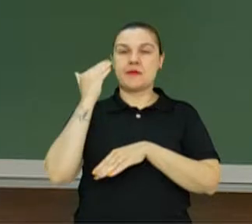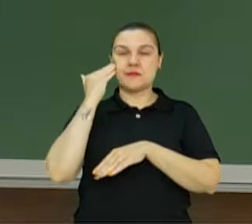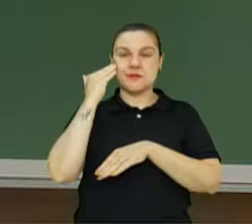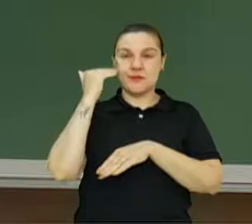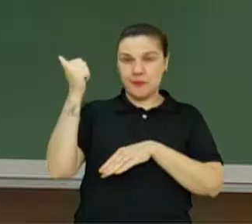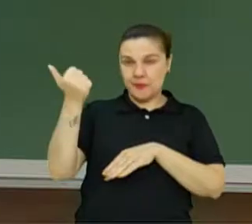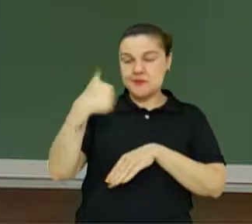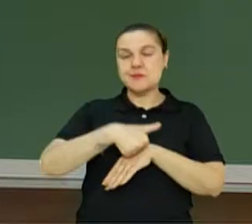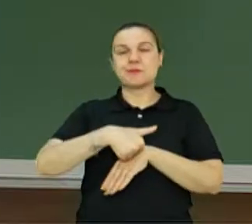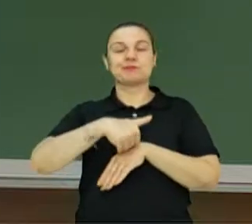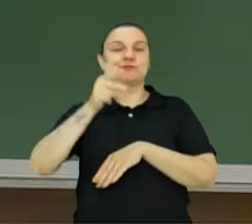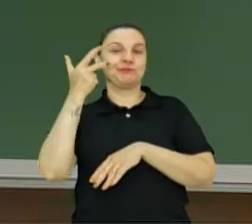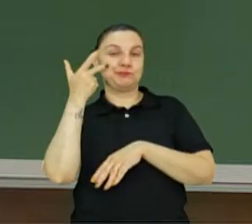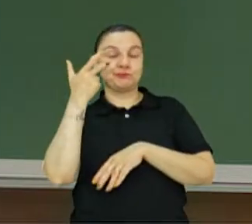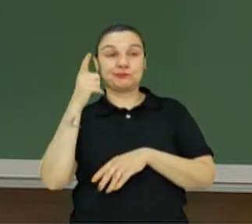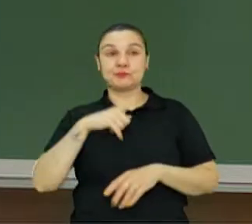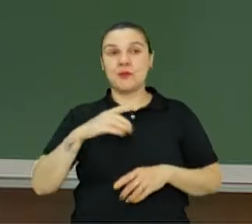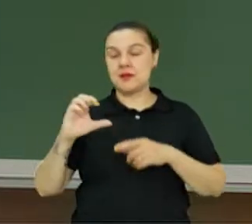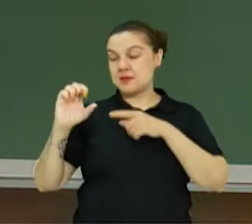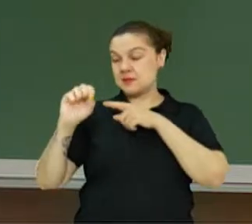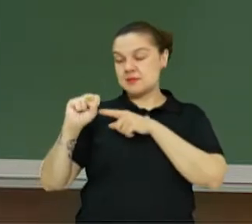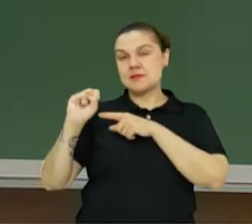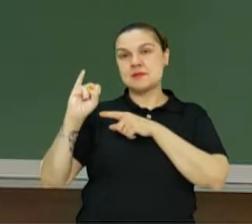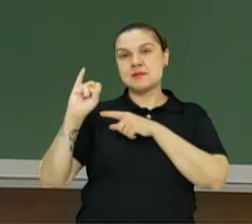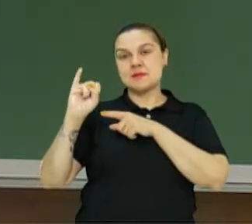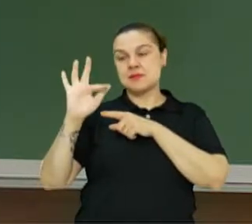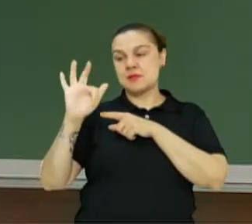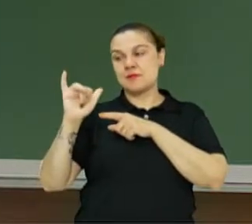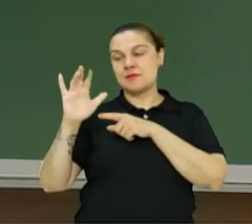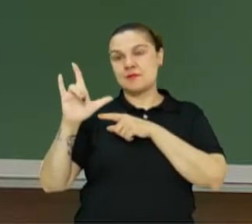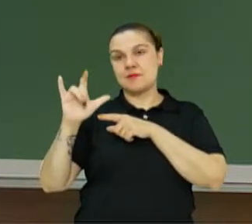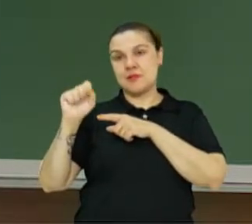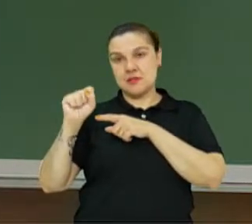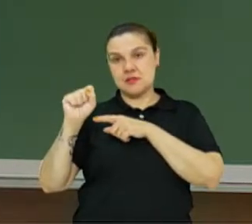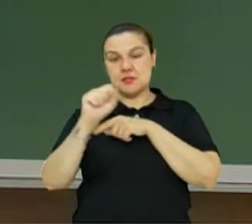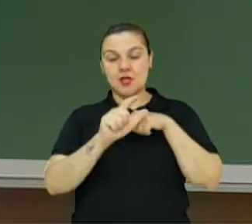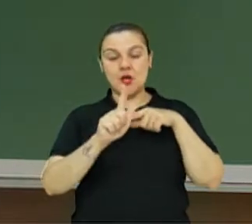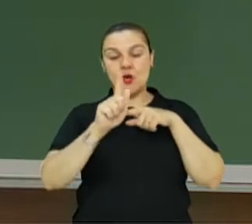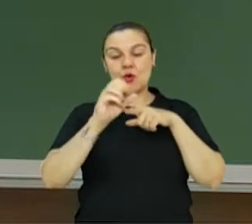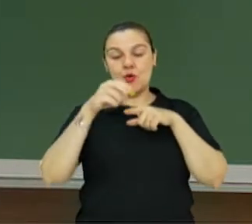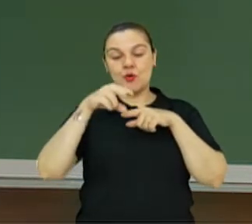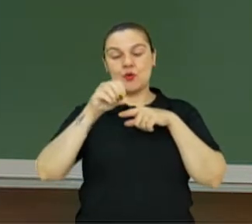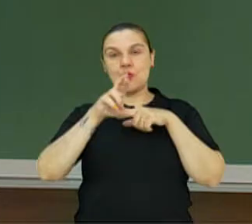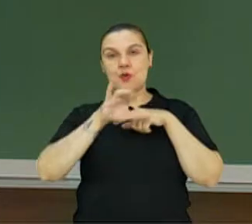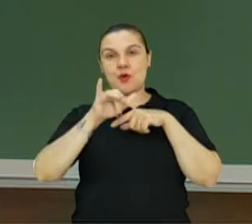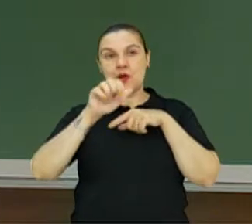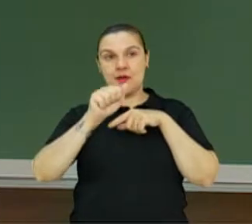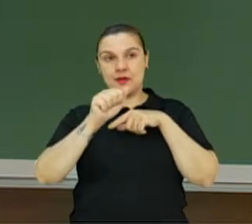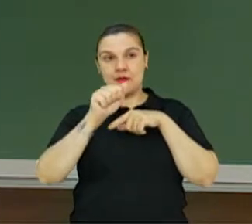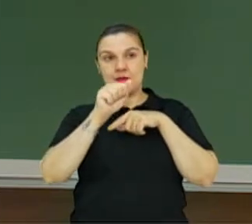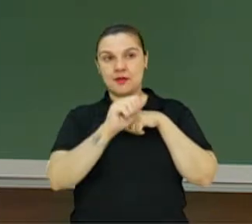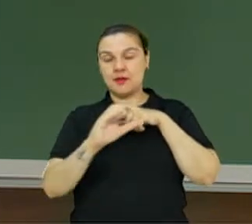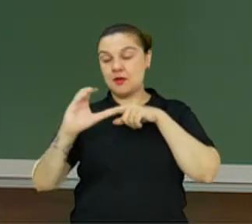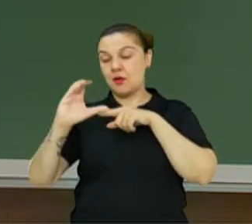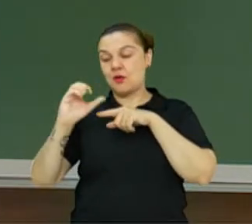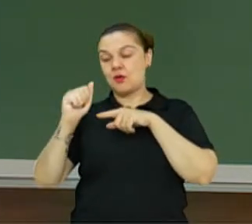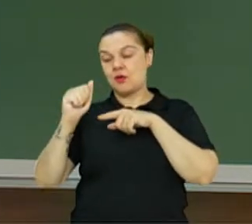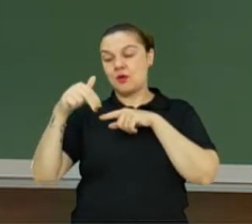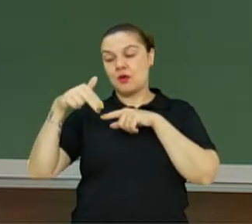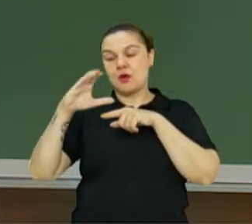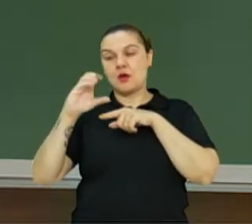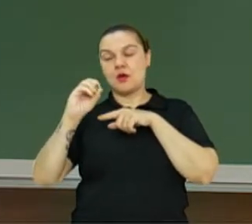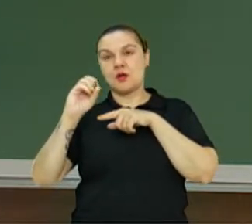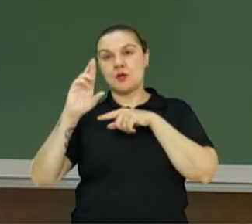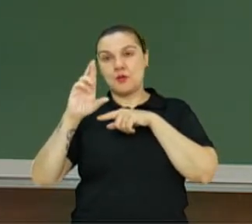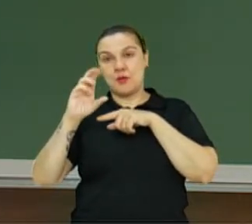e mais comuns aí são a sífilis, a gonorreia e o que os médicos chamam de cancro